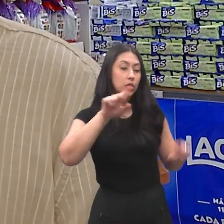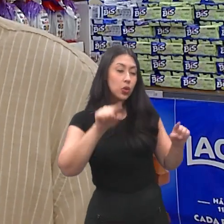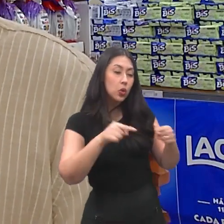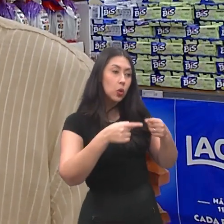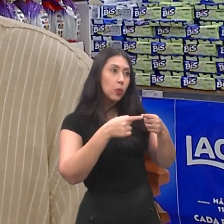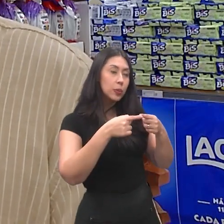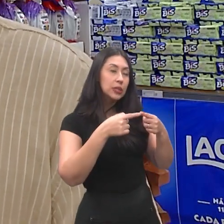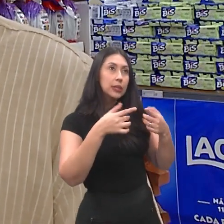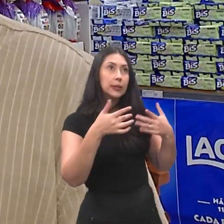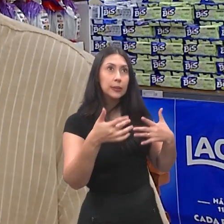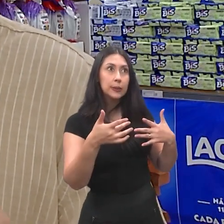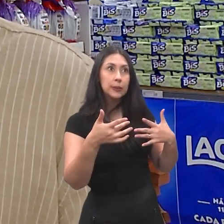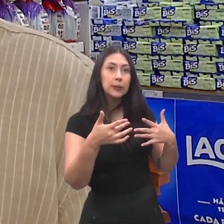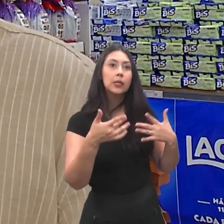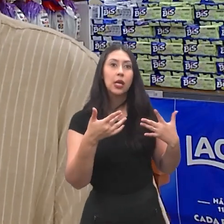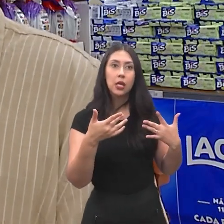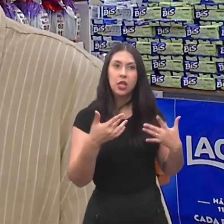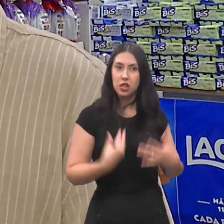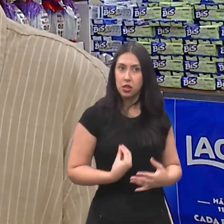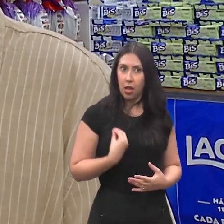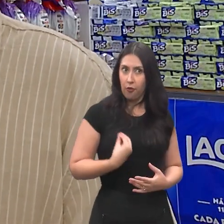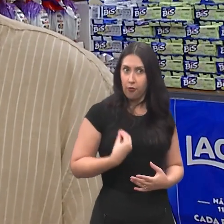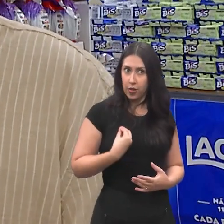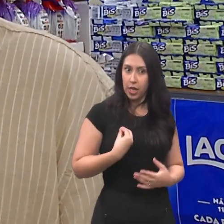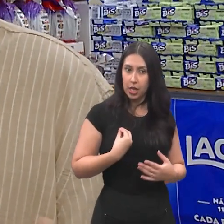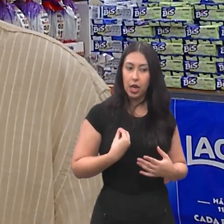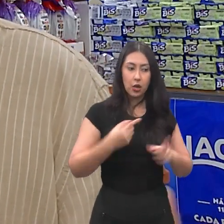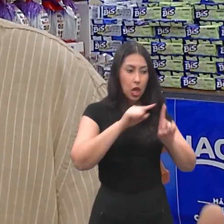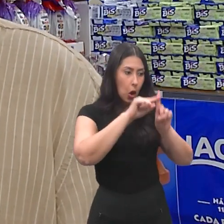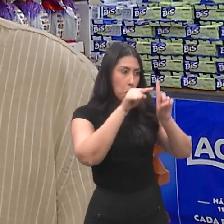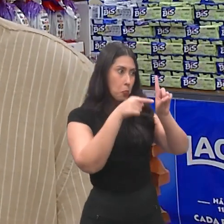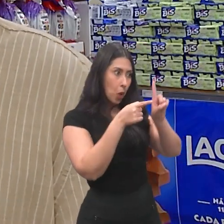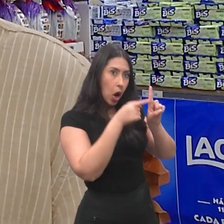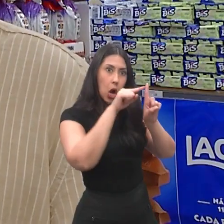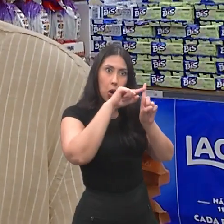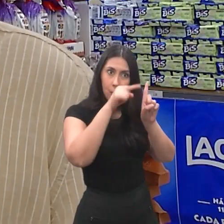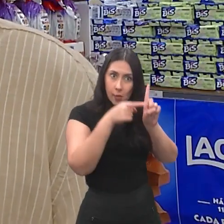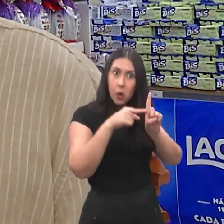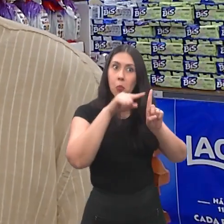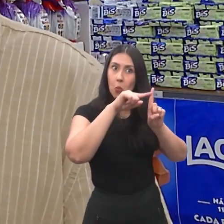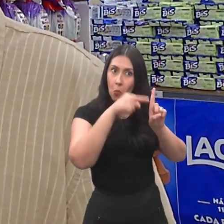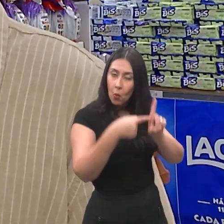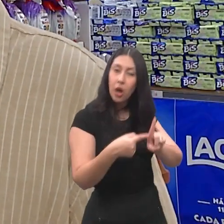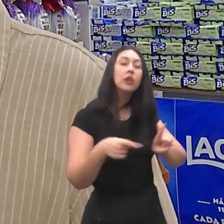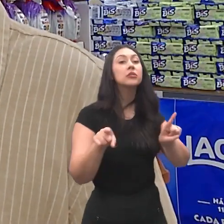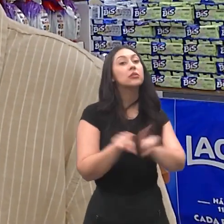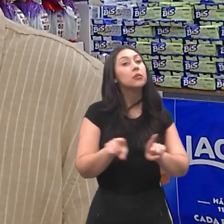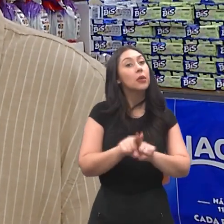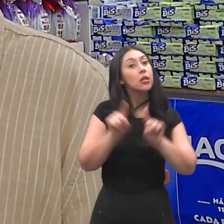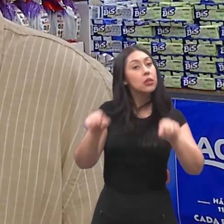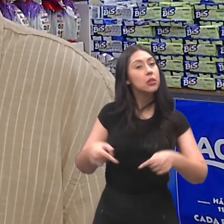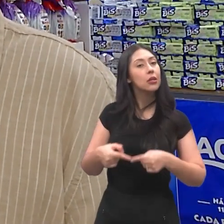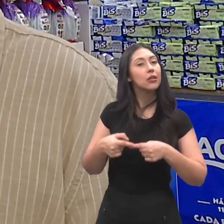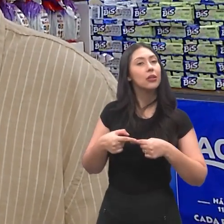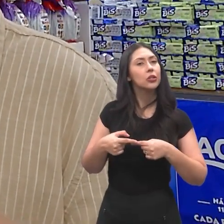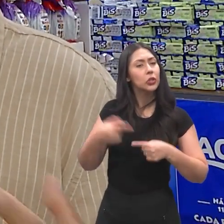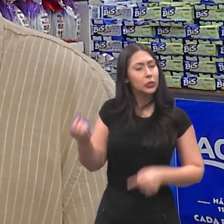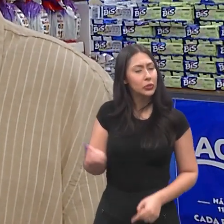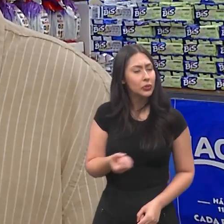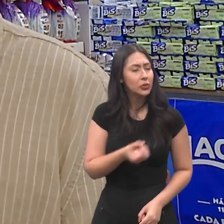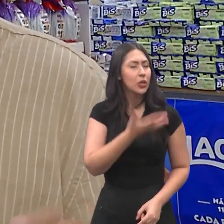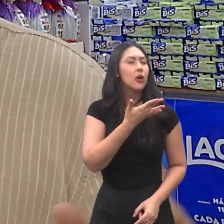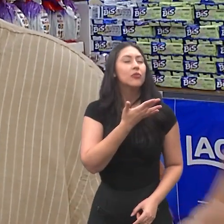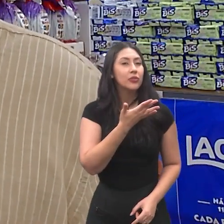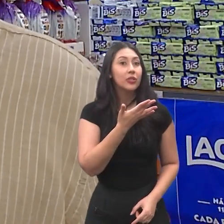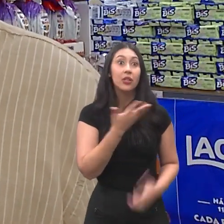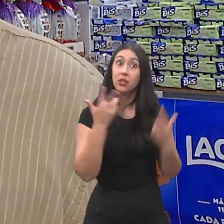à questão, por exemplo, de fertilidade, para deusas de fertilidade, ligados a questões de